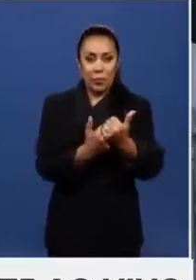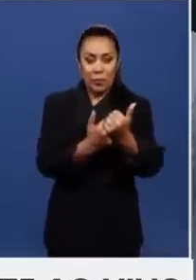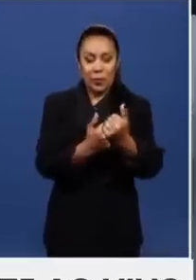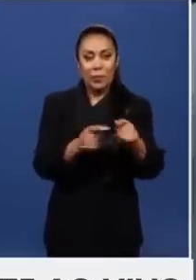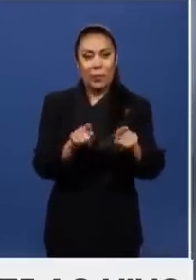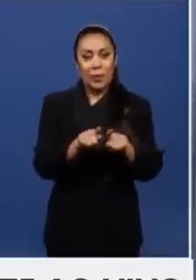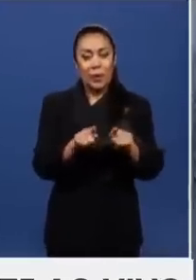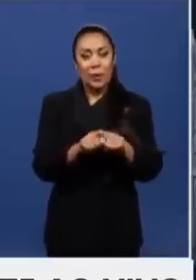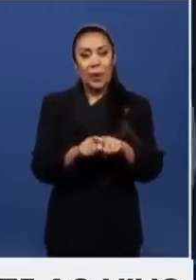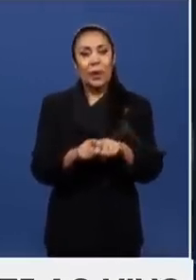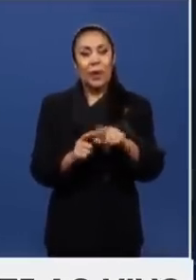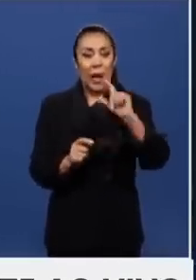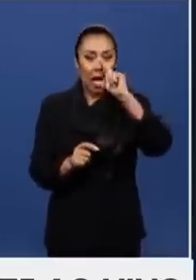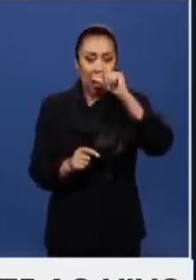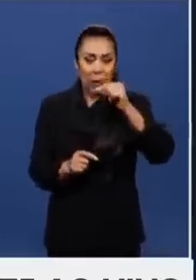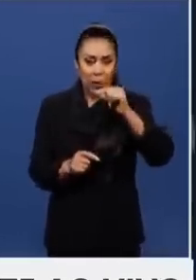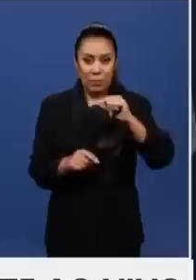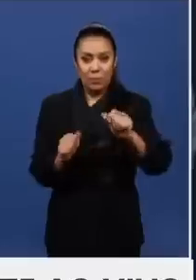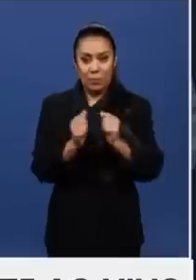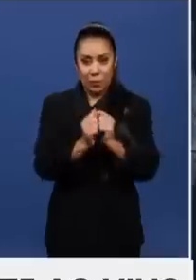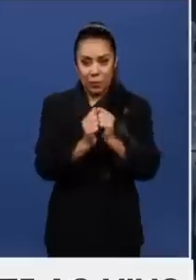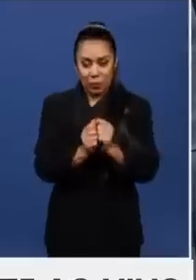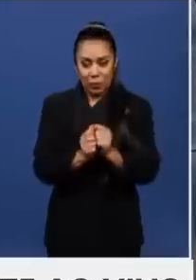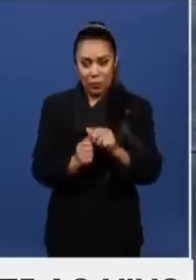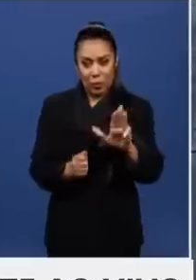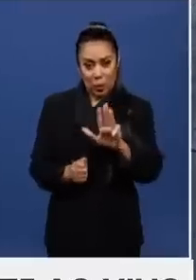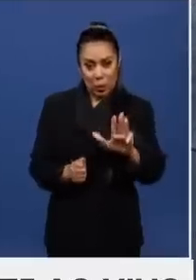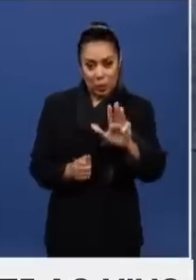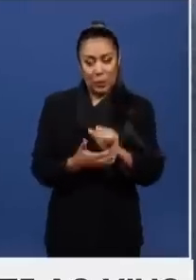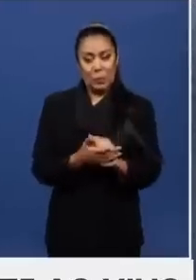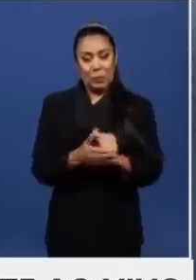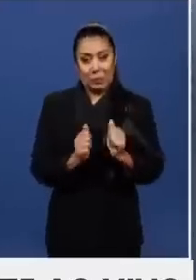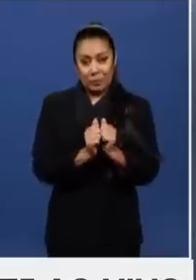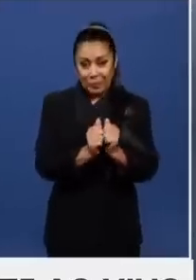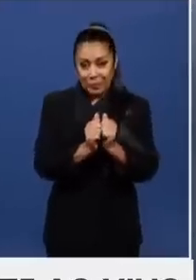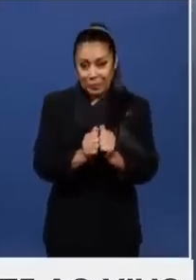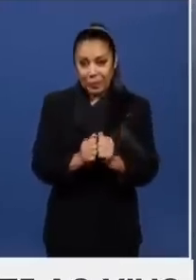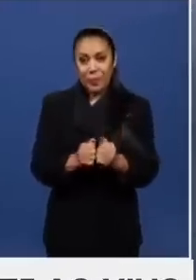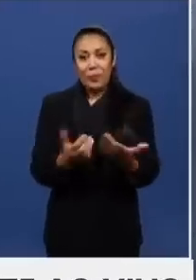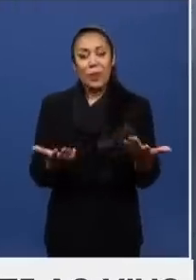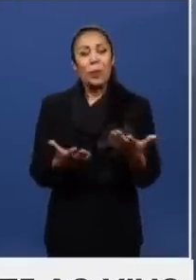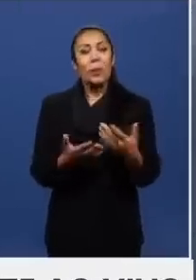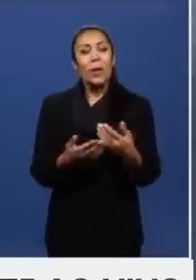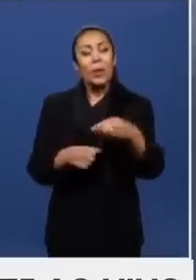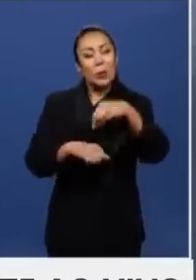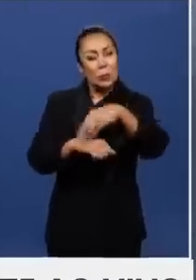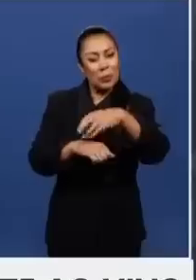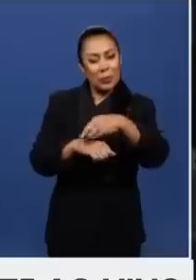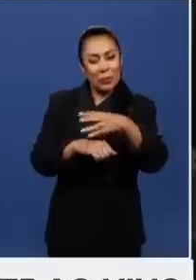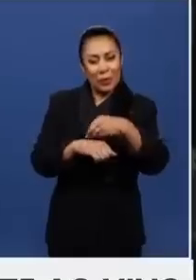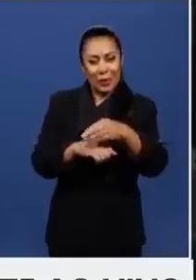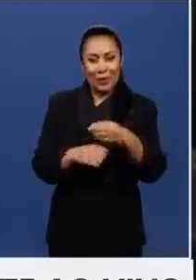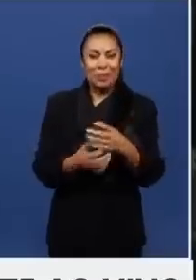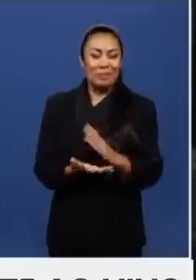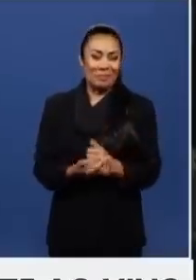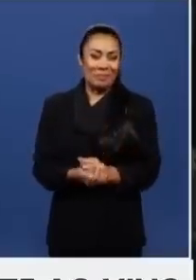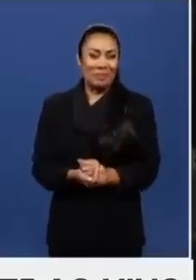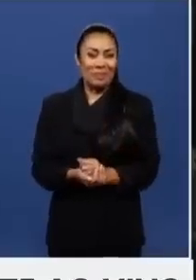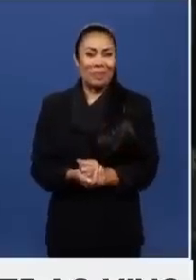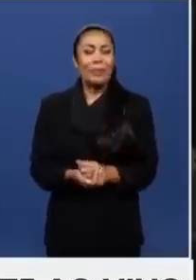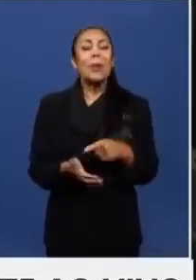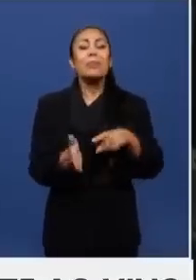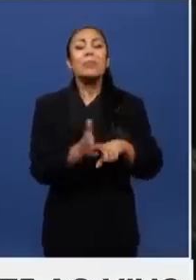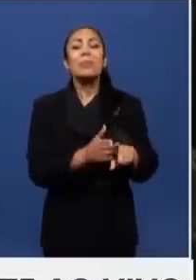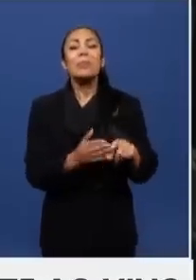chapa, Geraldo Alckmin, juntamente com ele, acompanhando, agora recebendo orientações. Deixa eu perguntar aqui para o Alberto